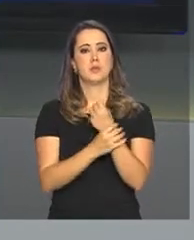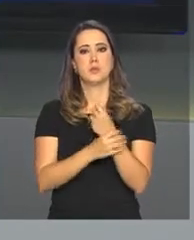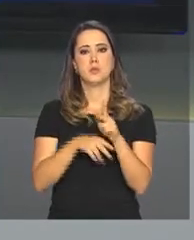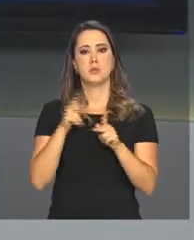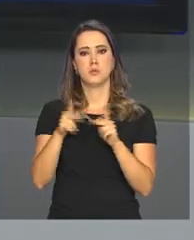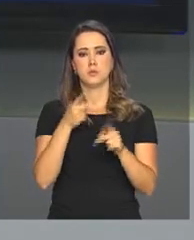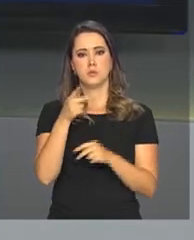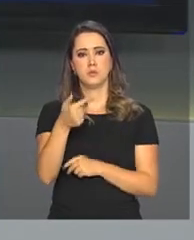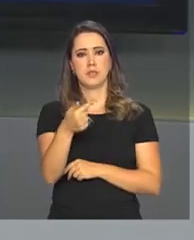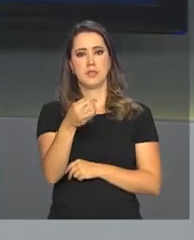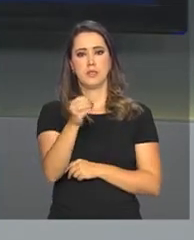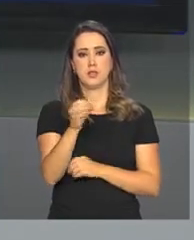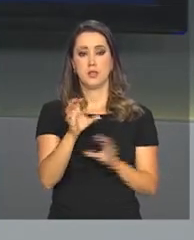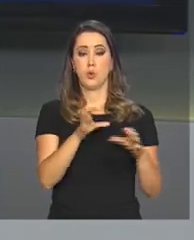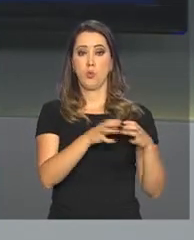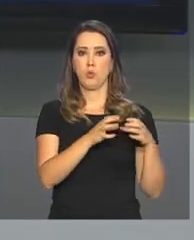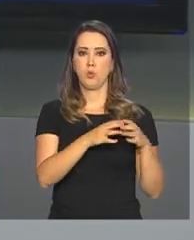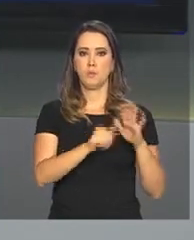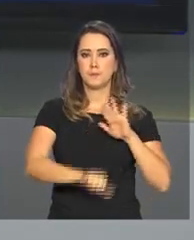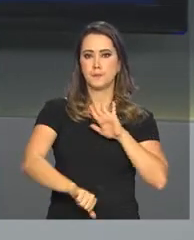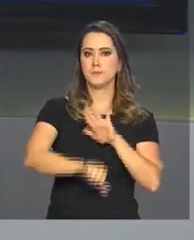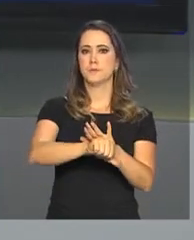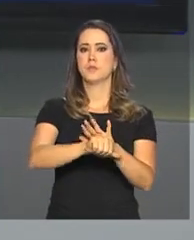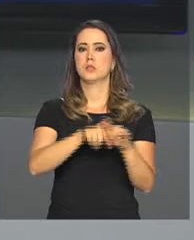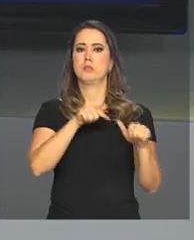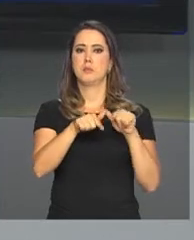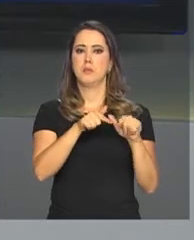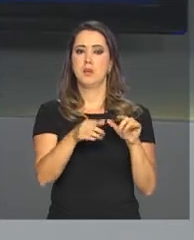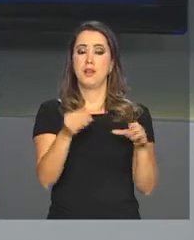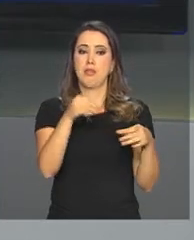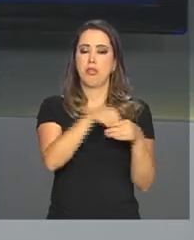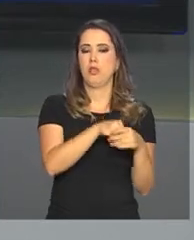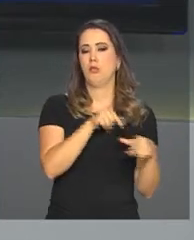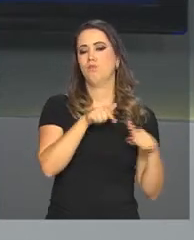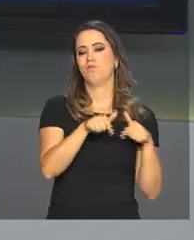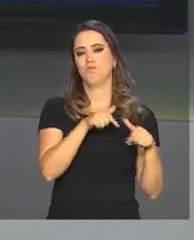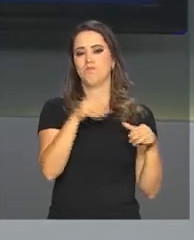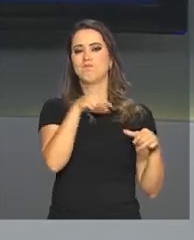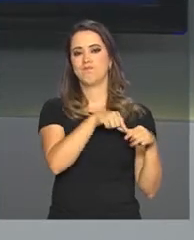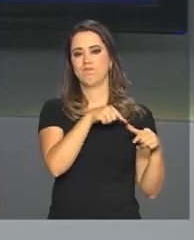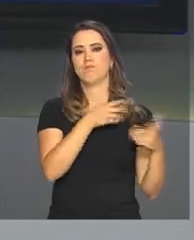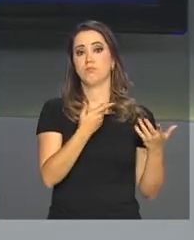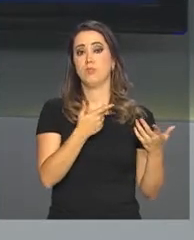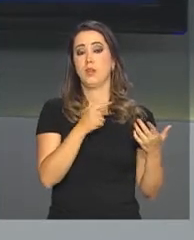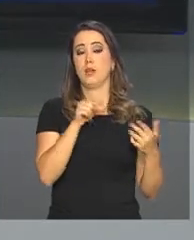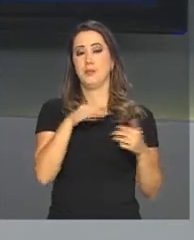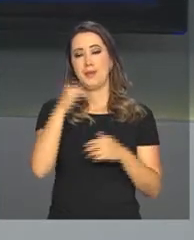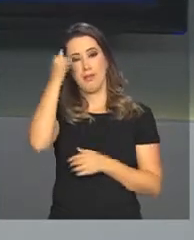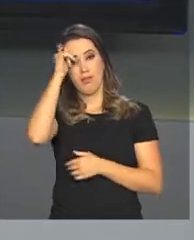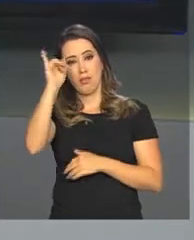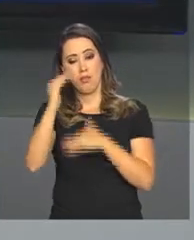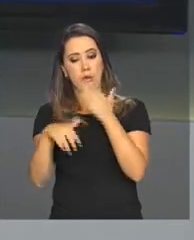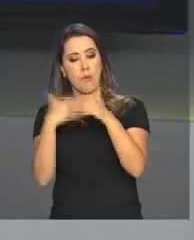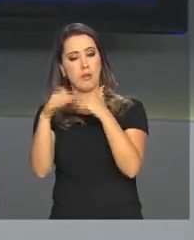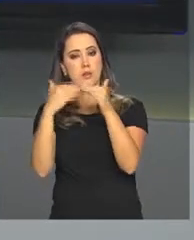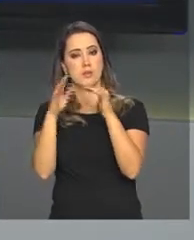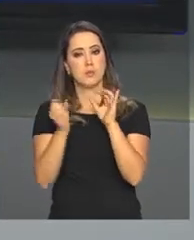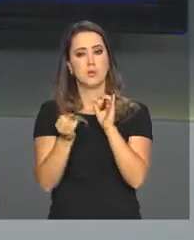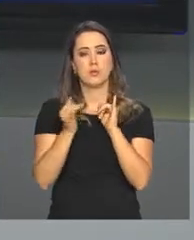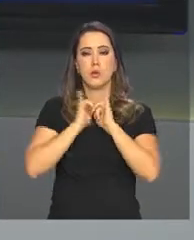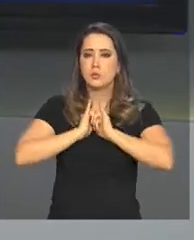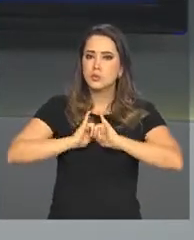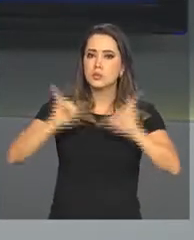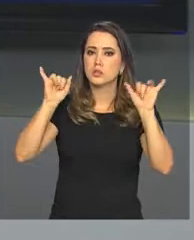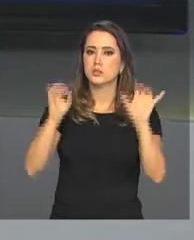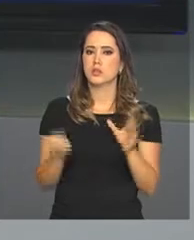70 organizações criminosos atuam dentro dos presídios para evitar o crescimento dessas facções foi anunciada a criação de uma